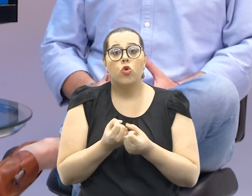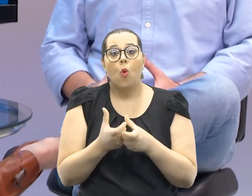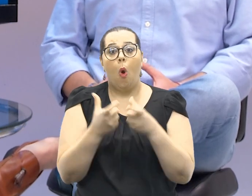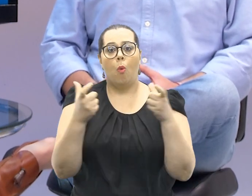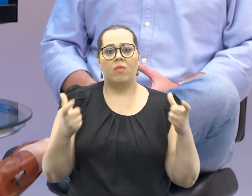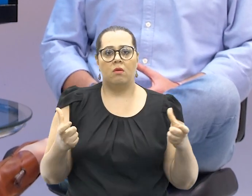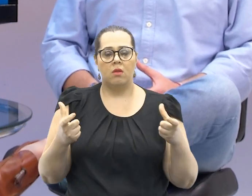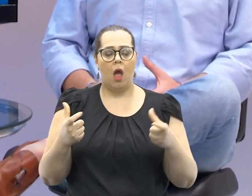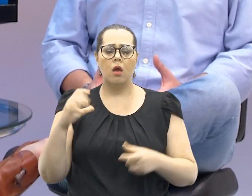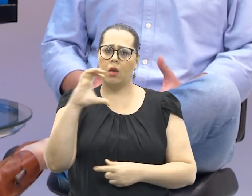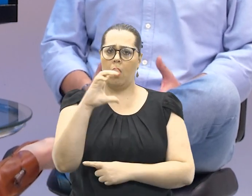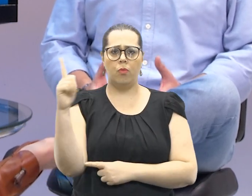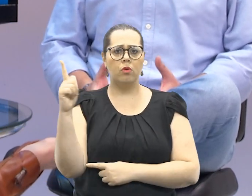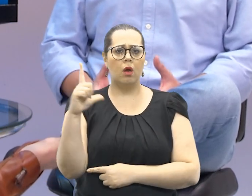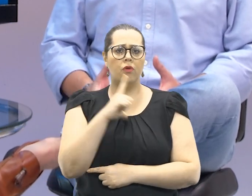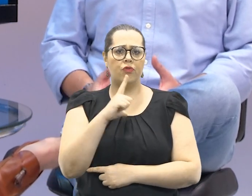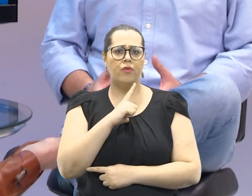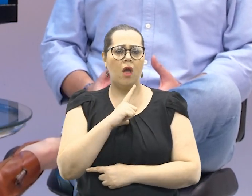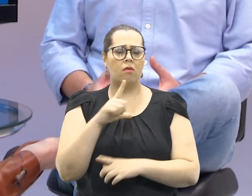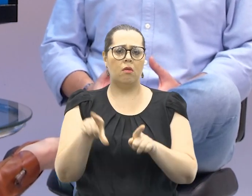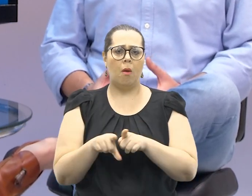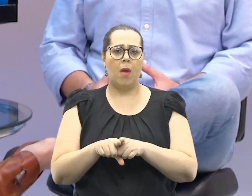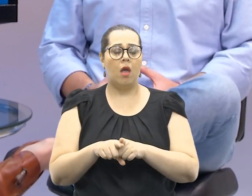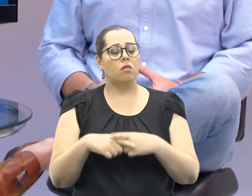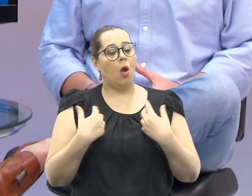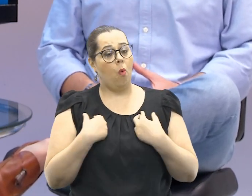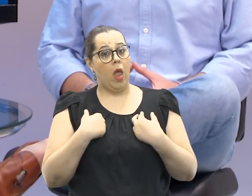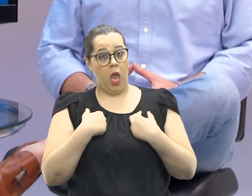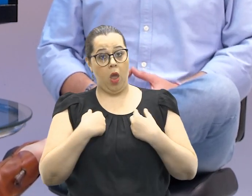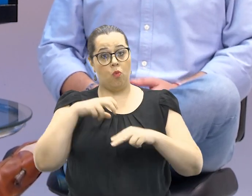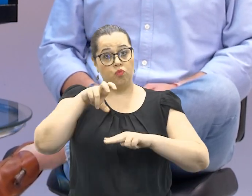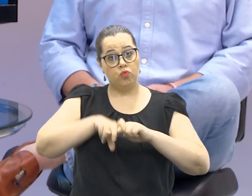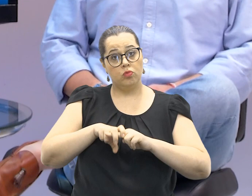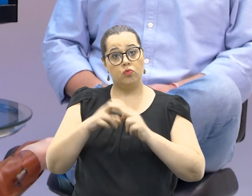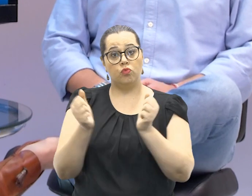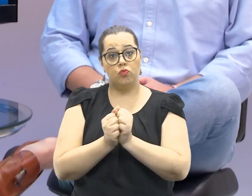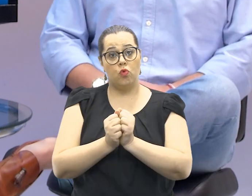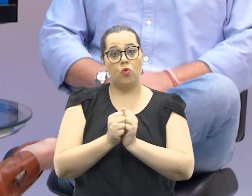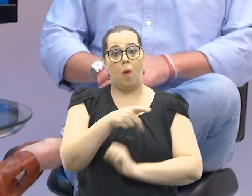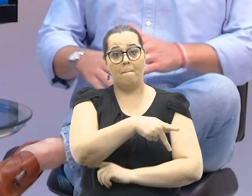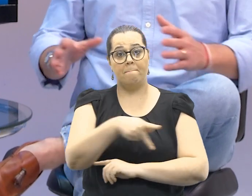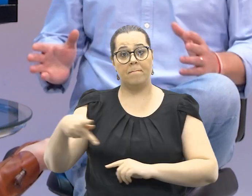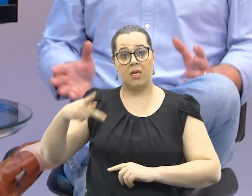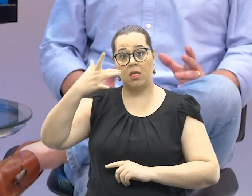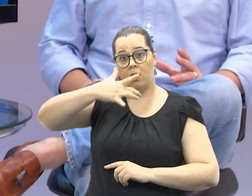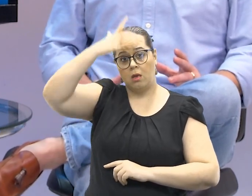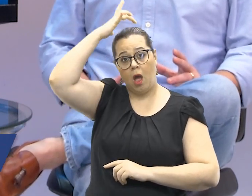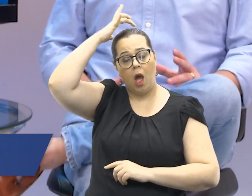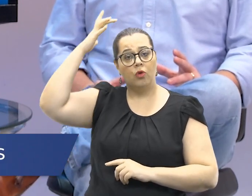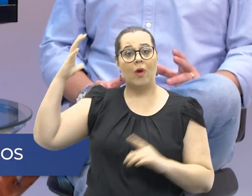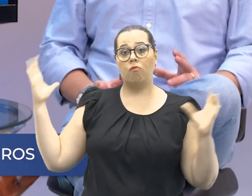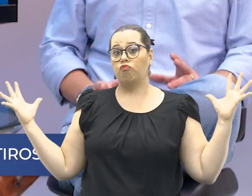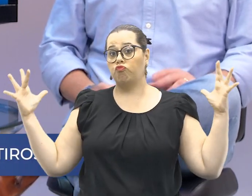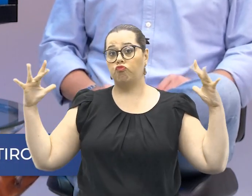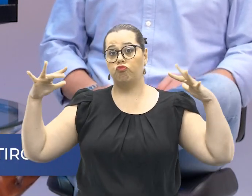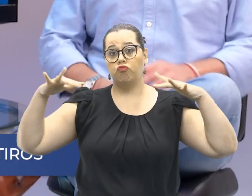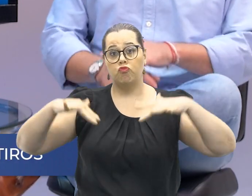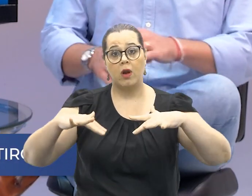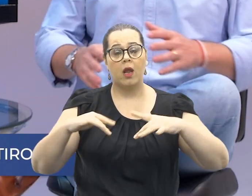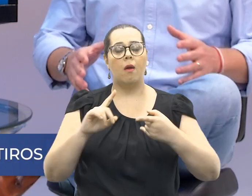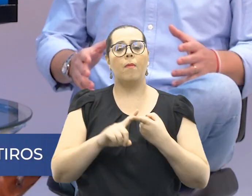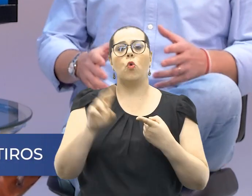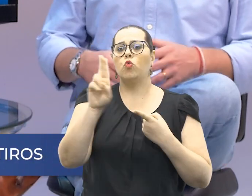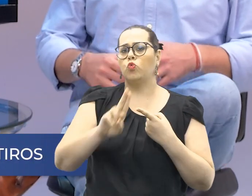foge disso. E a gente escutando o setor, eu e o presidente Carlão sentamos com quase a totalidade dos clubes de tiro,